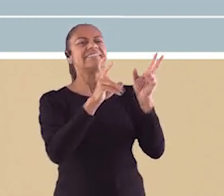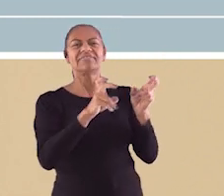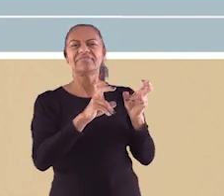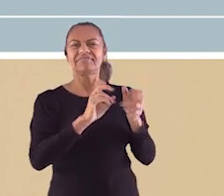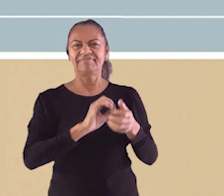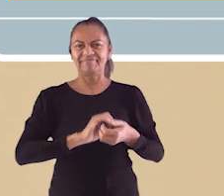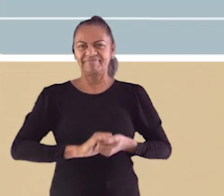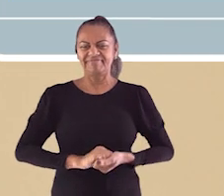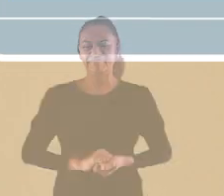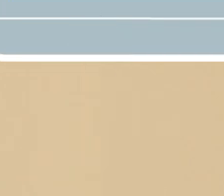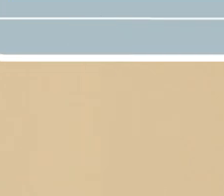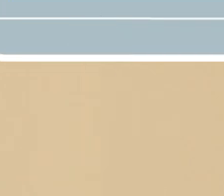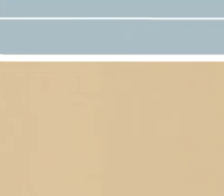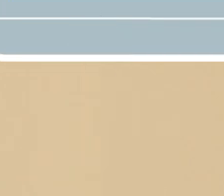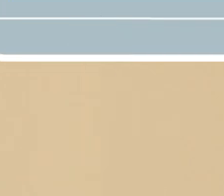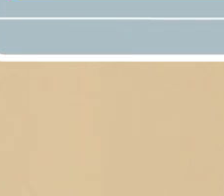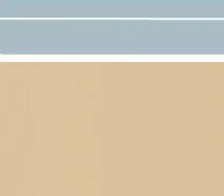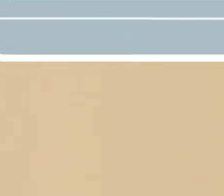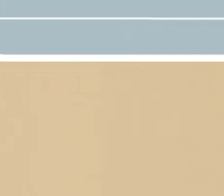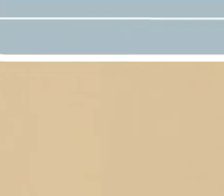palavras.